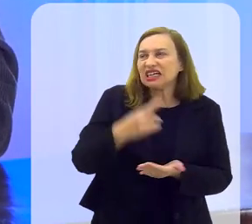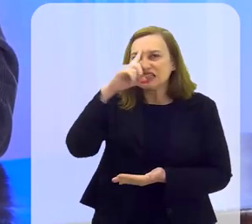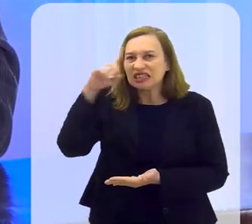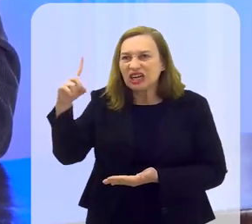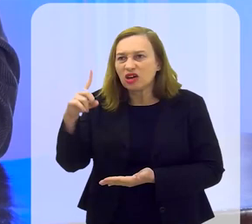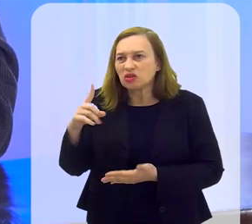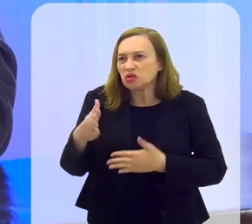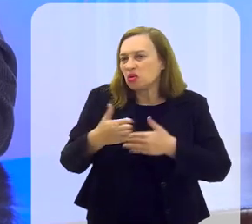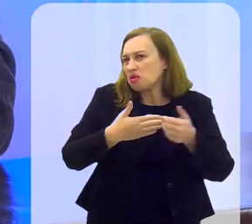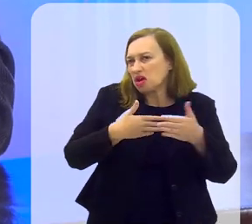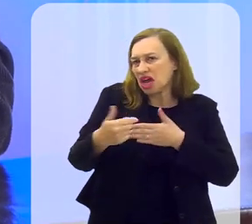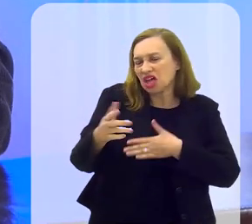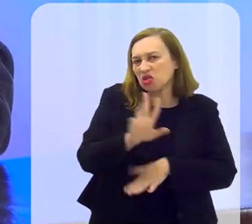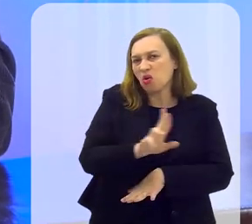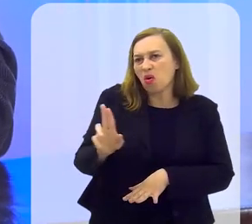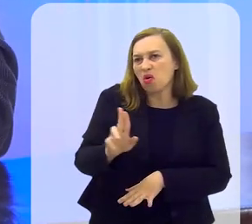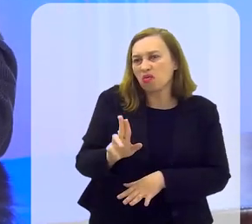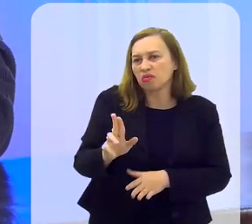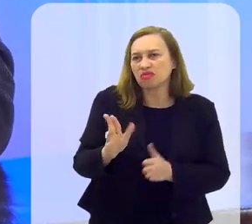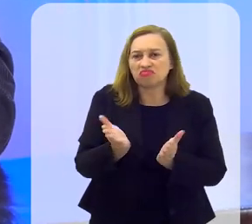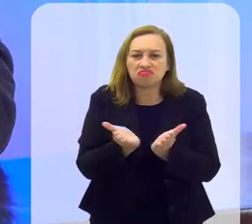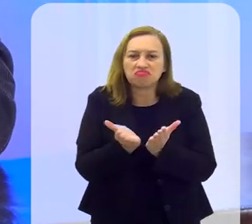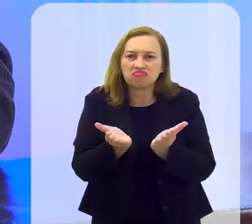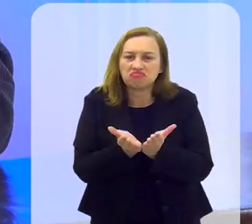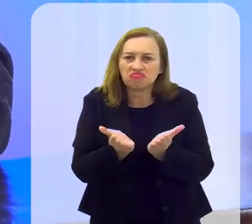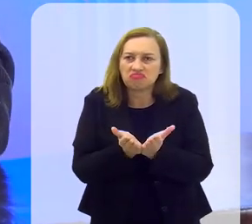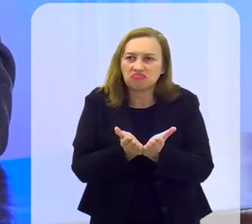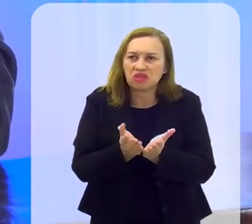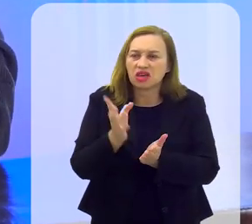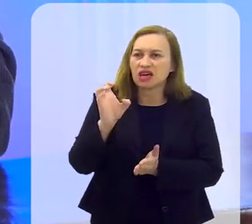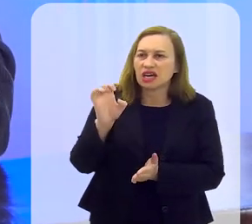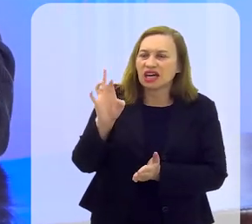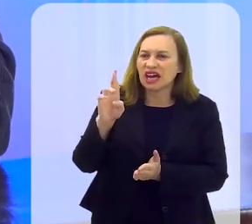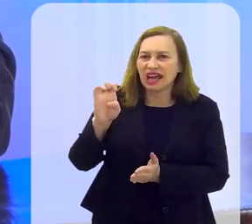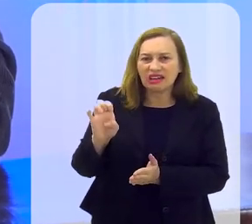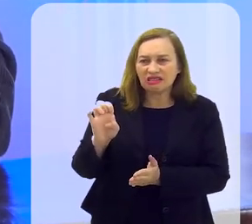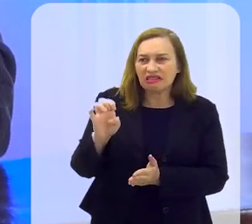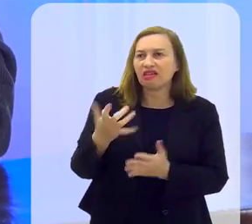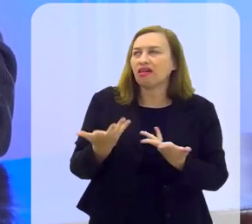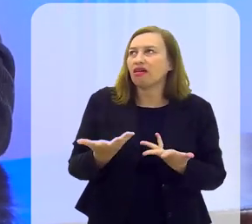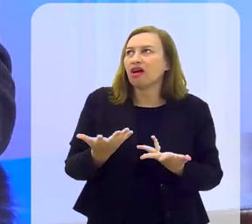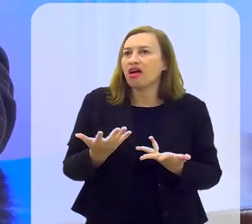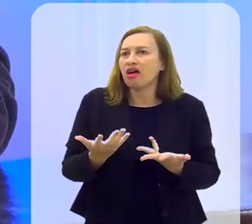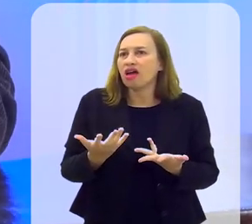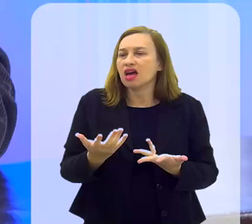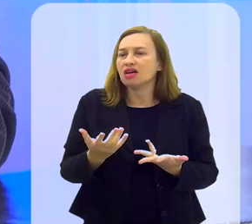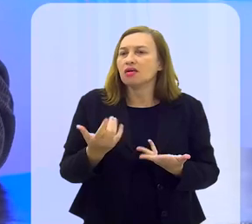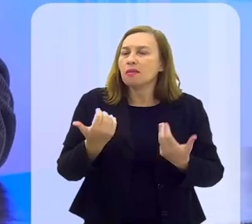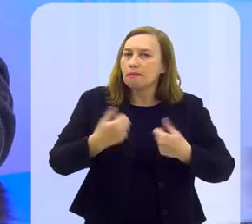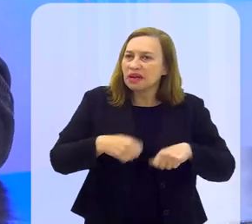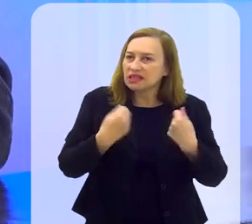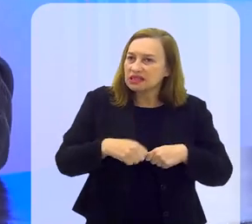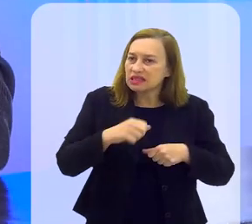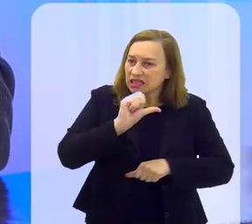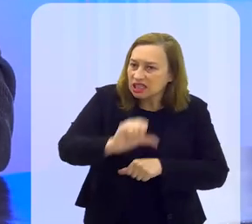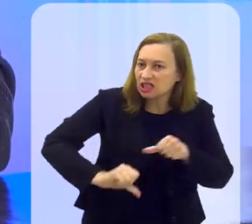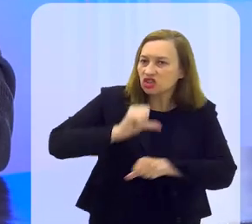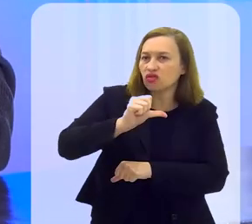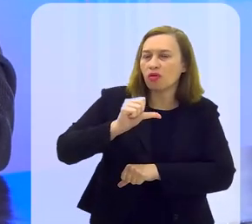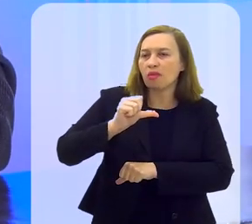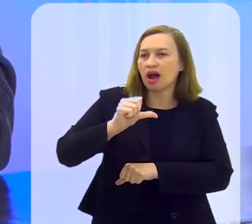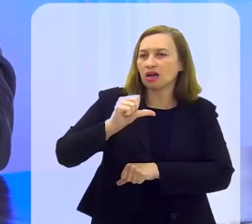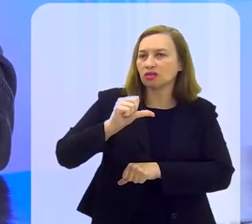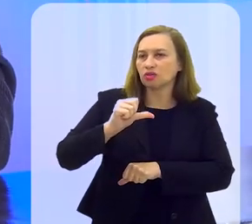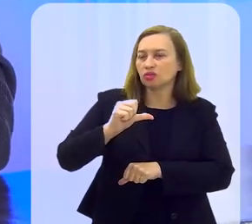você quer a dar crente Cristão Seja lá o que você quer dizer a gente precisa ser mexido de dentro para fora